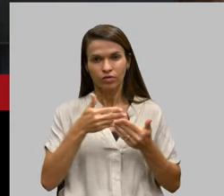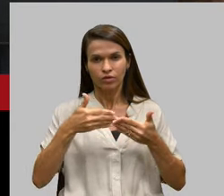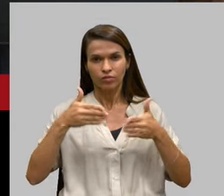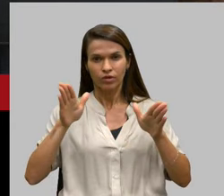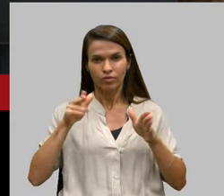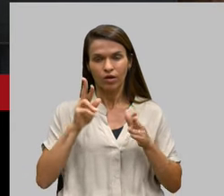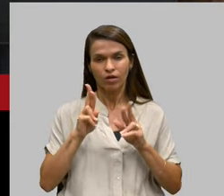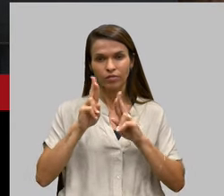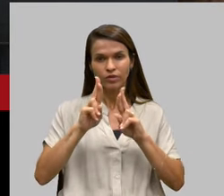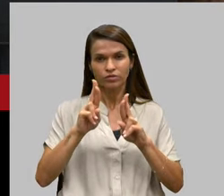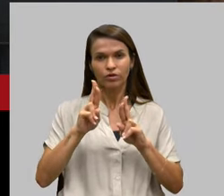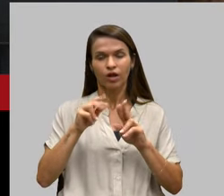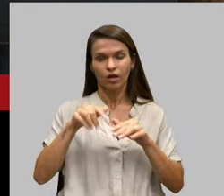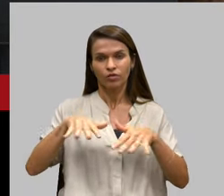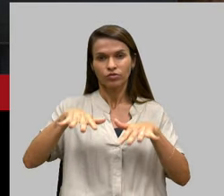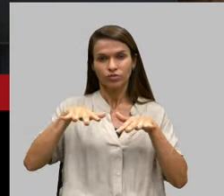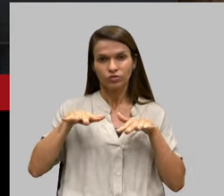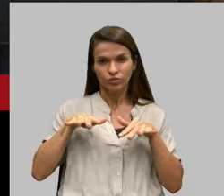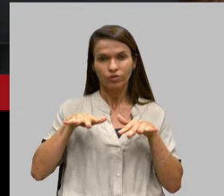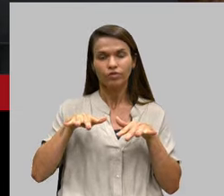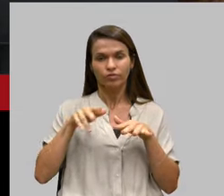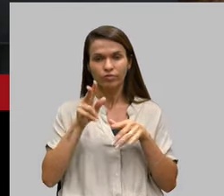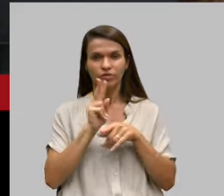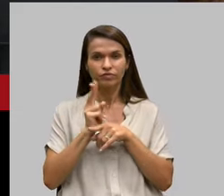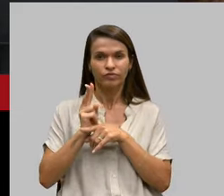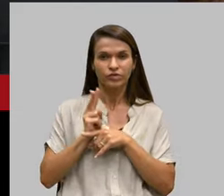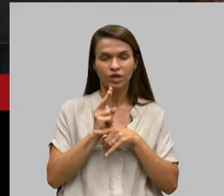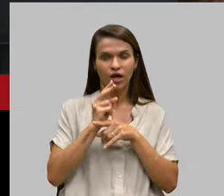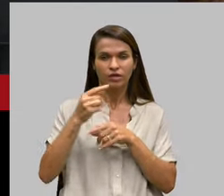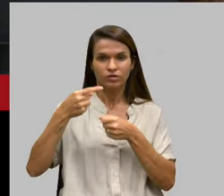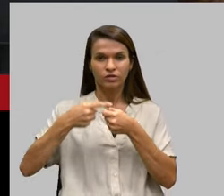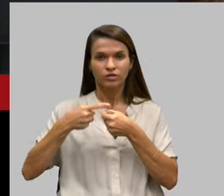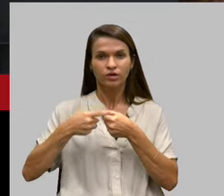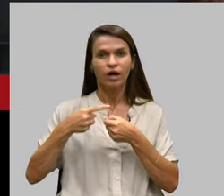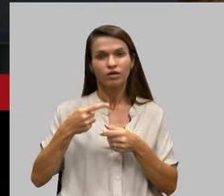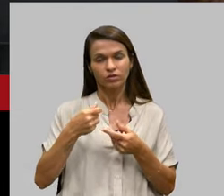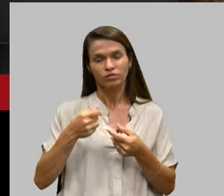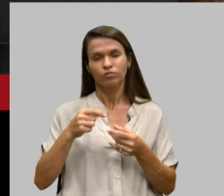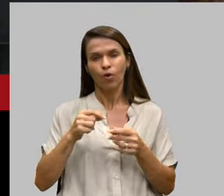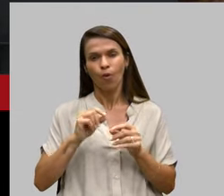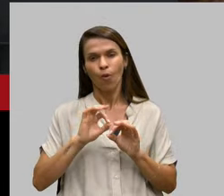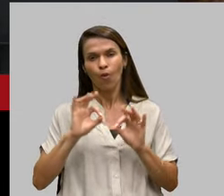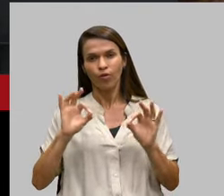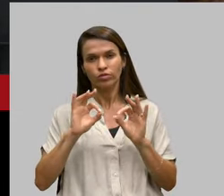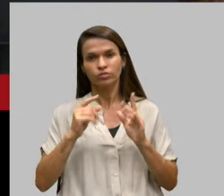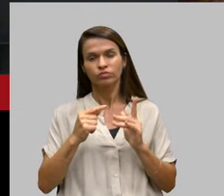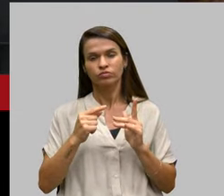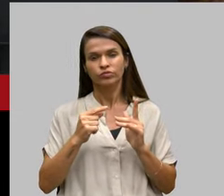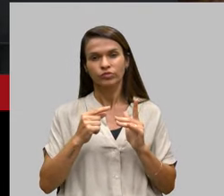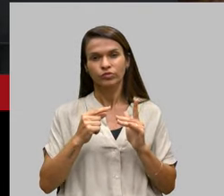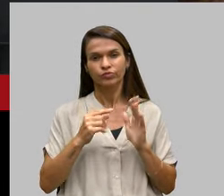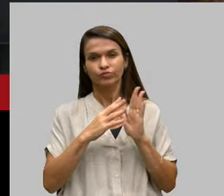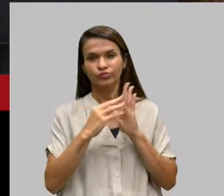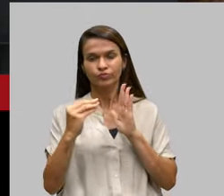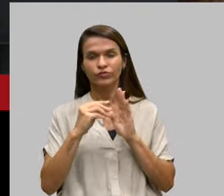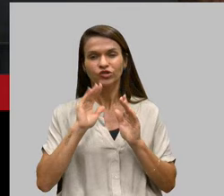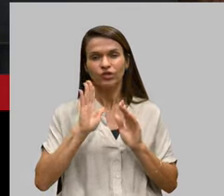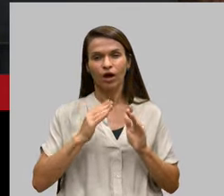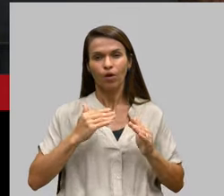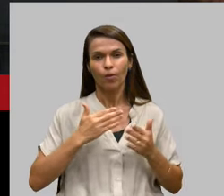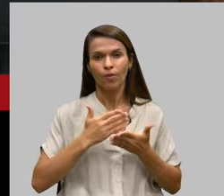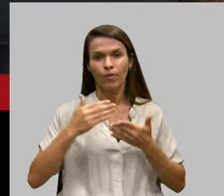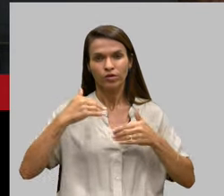representante aqui dos auditores pelos fiscais aqui municipais que Belo Horizonte Por Exemplo foi o ente que já começou esse debate mas não conseguiu